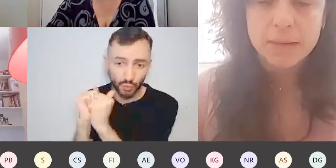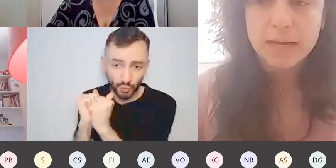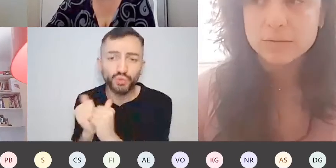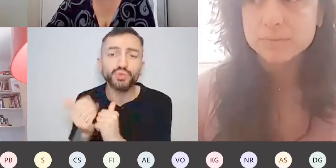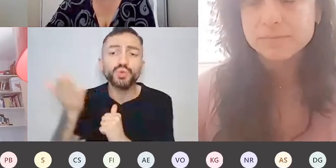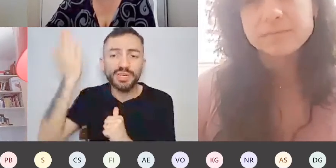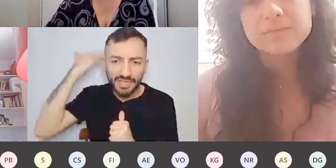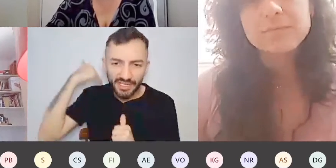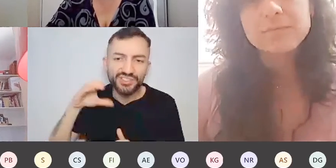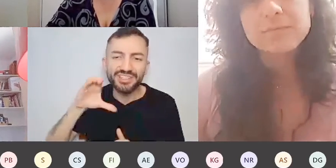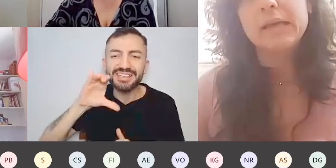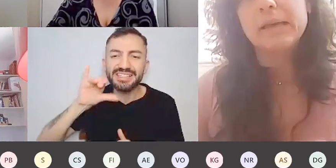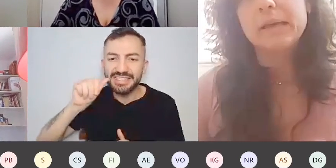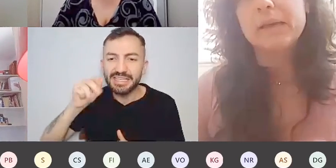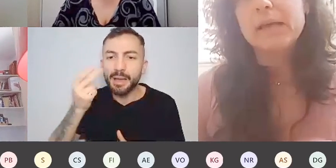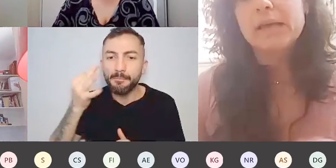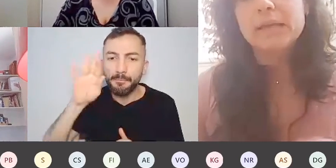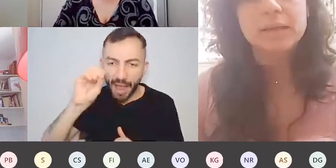no CIAParto,